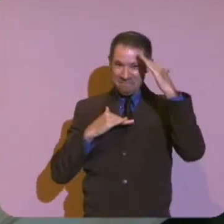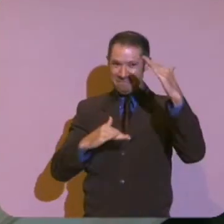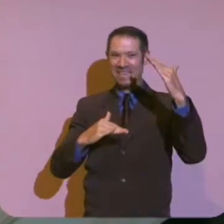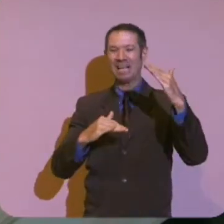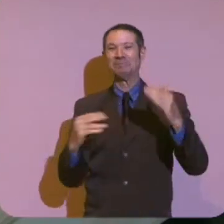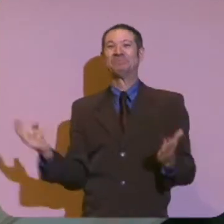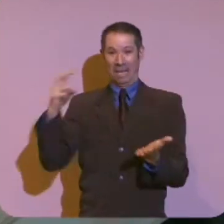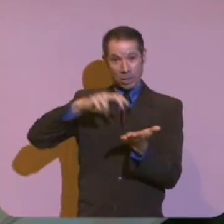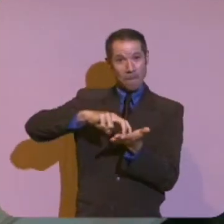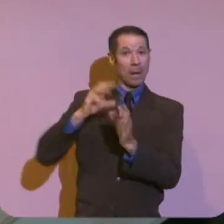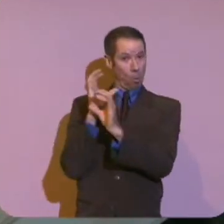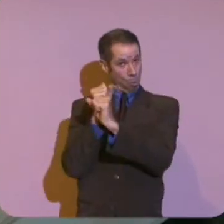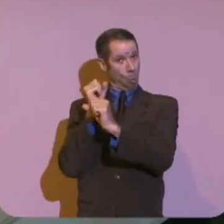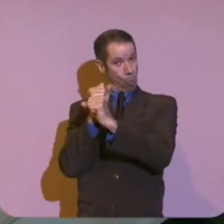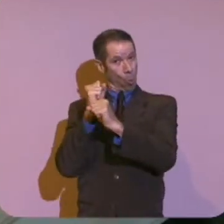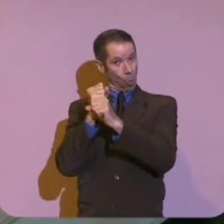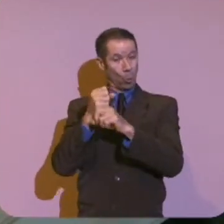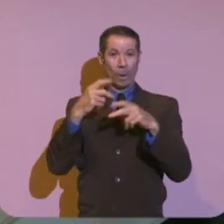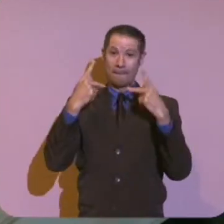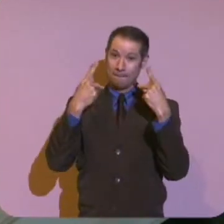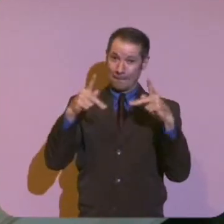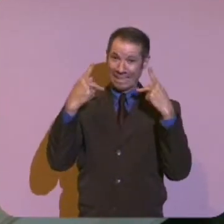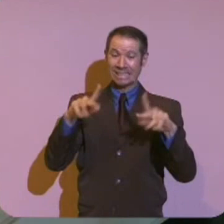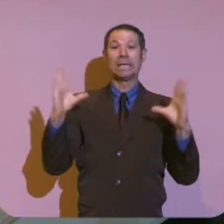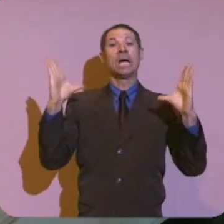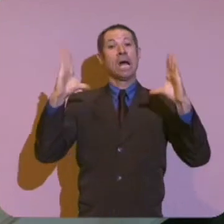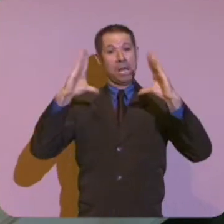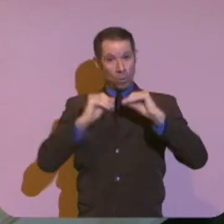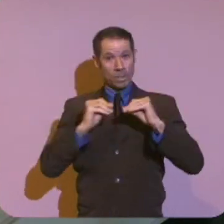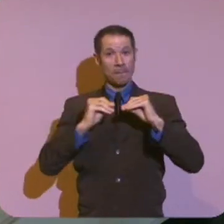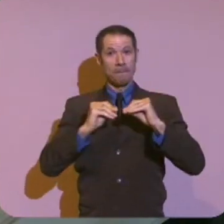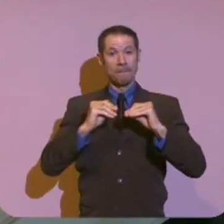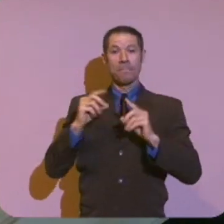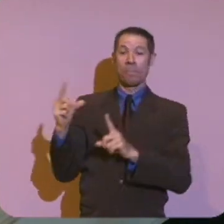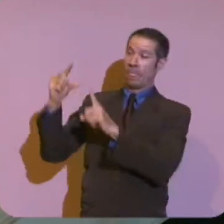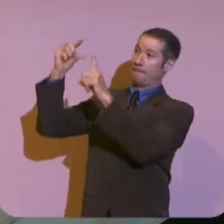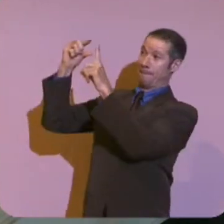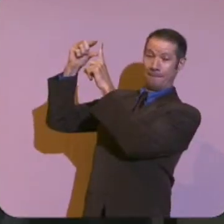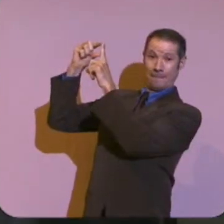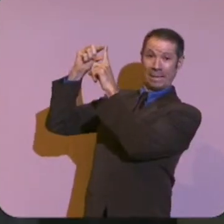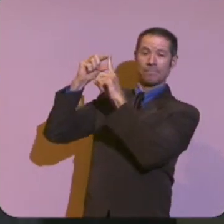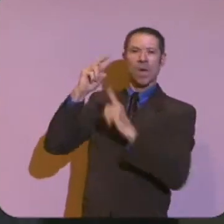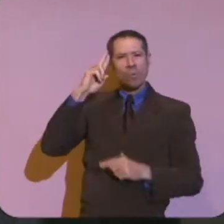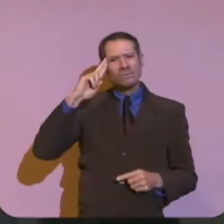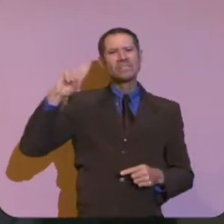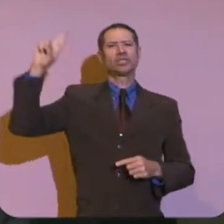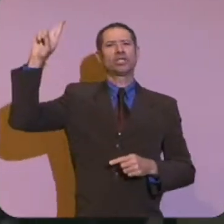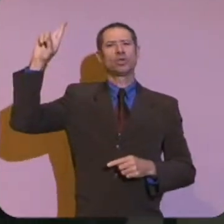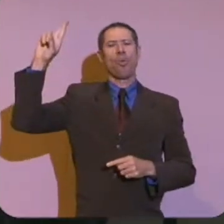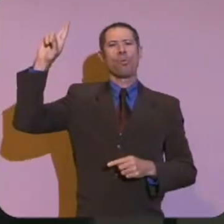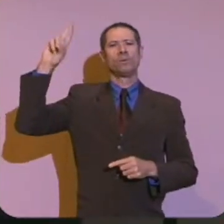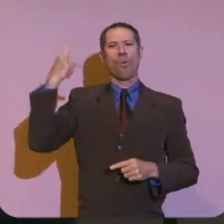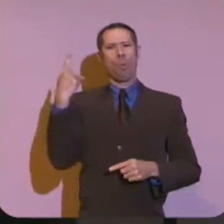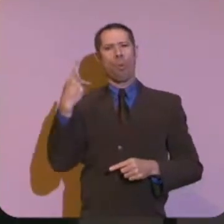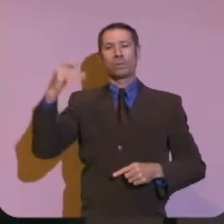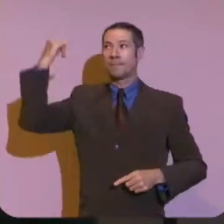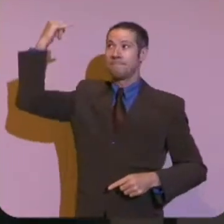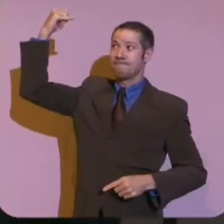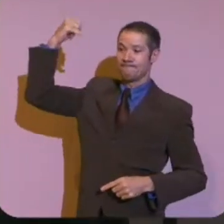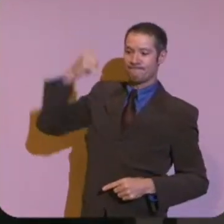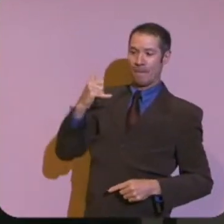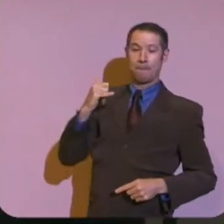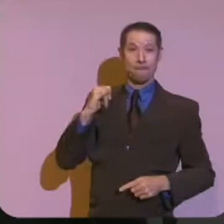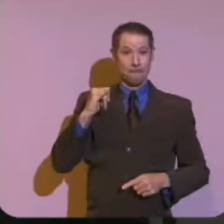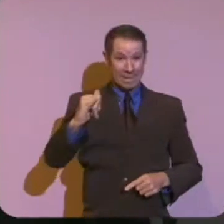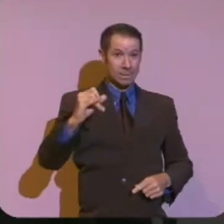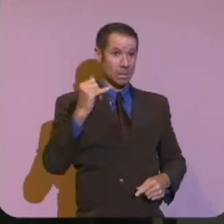quero concluir essa mensagem agora à noite. A palavra de Deus diz assim: o Senhor deu outra mensagem a